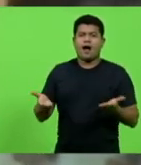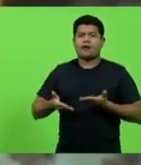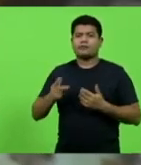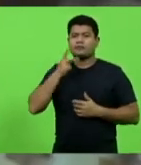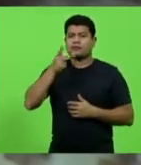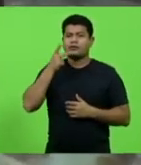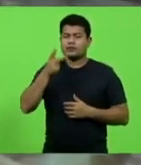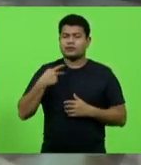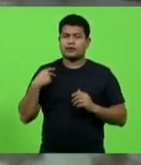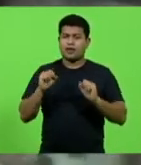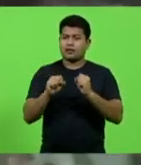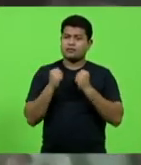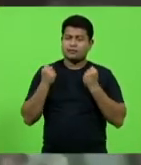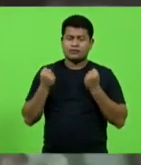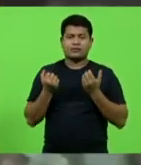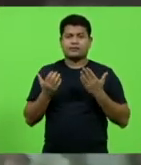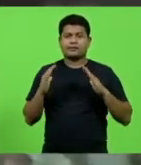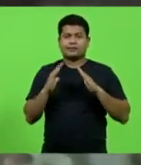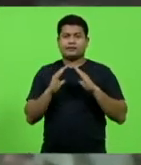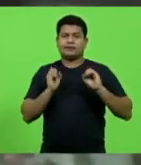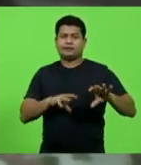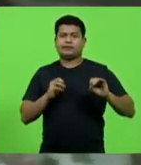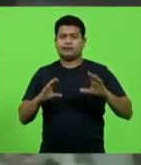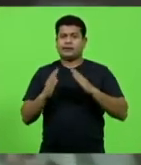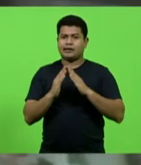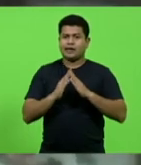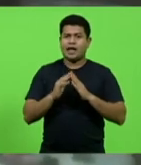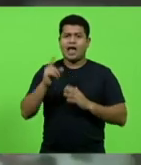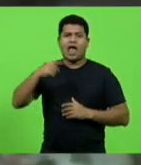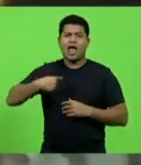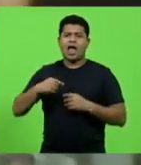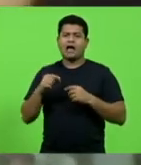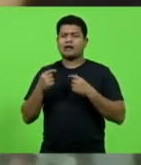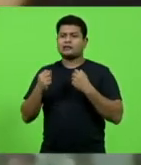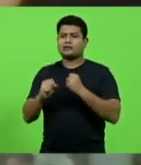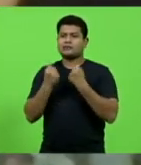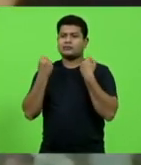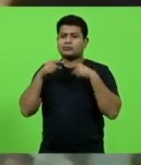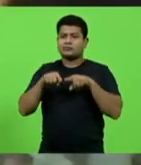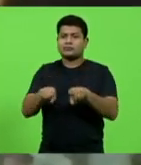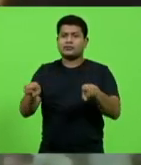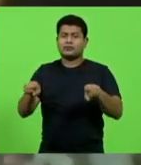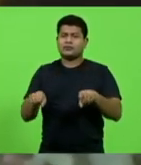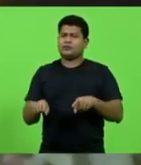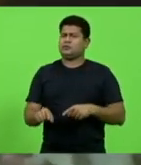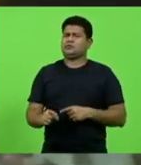educação domiciliar é defender a pluralidade é, no mínimo, um sofisma.